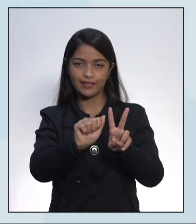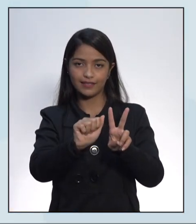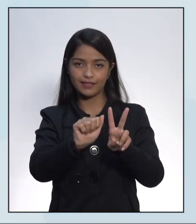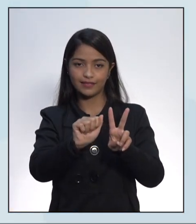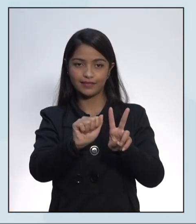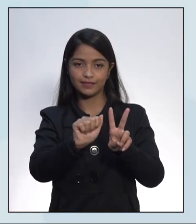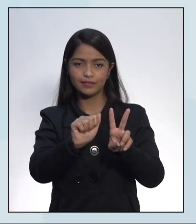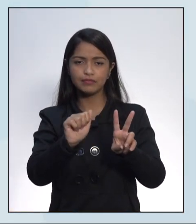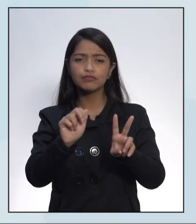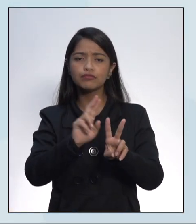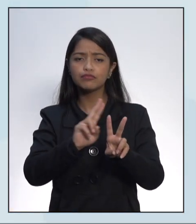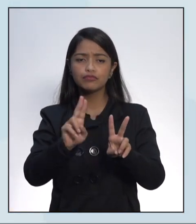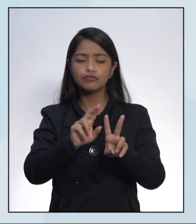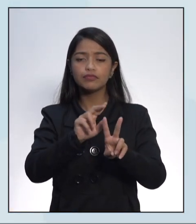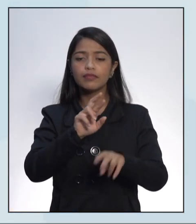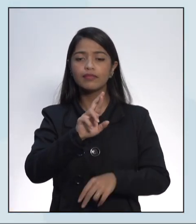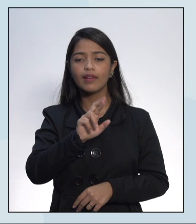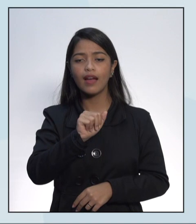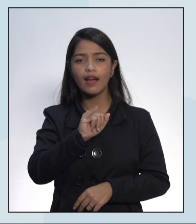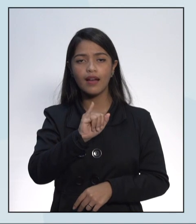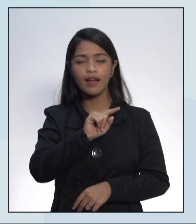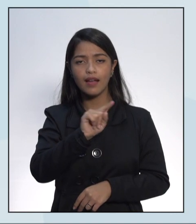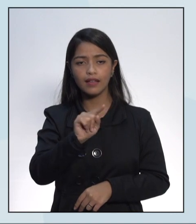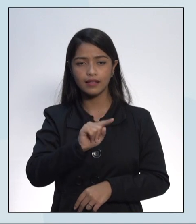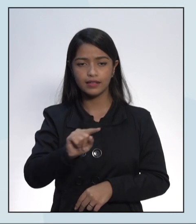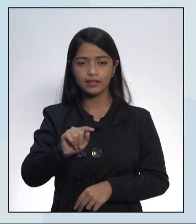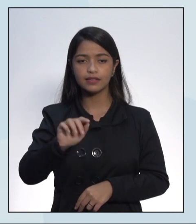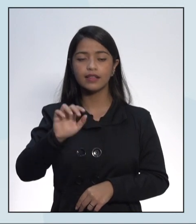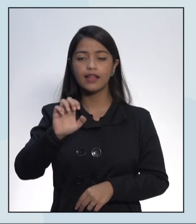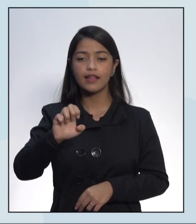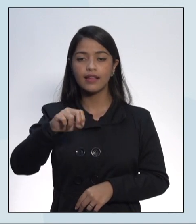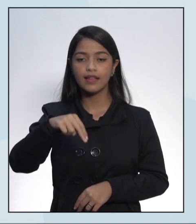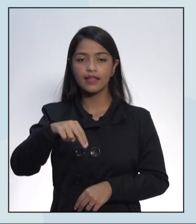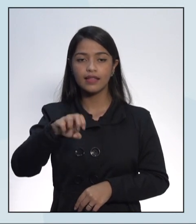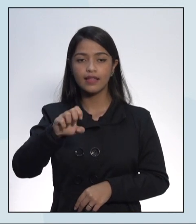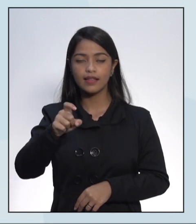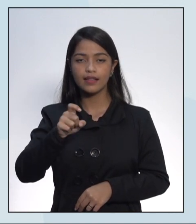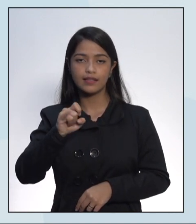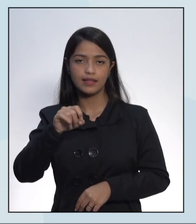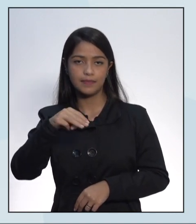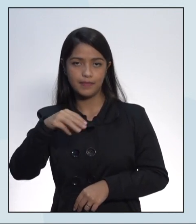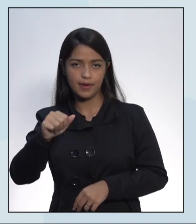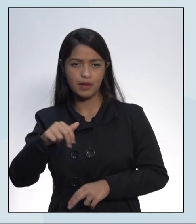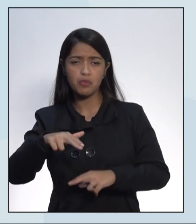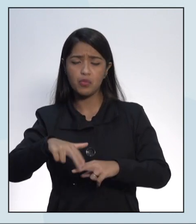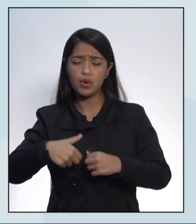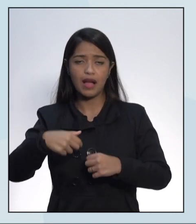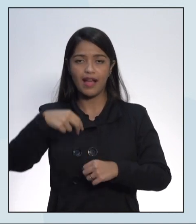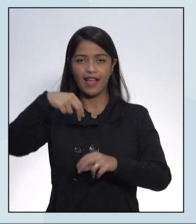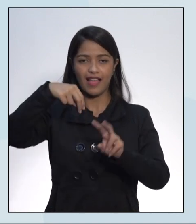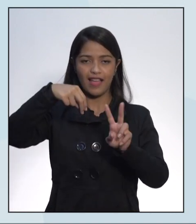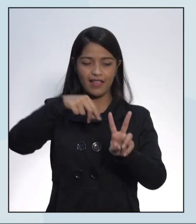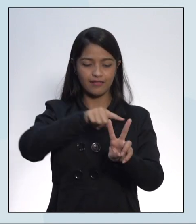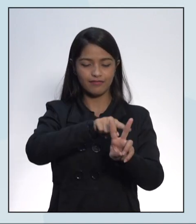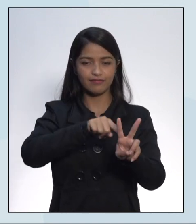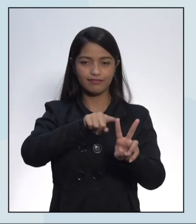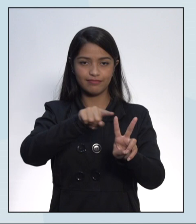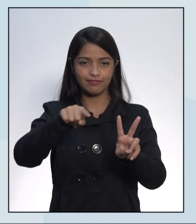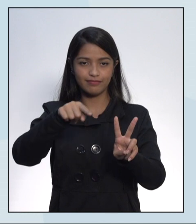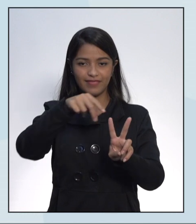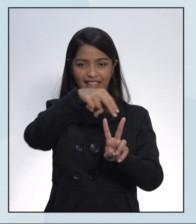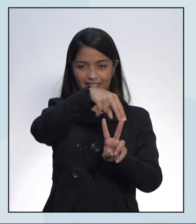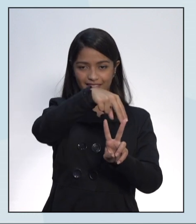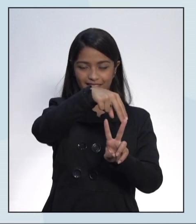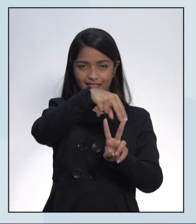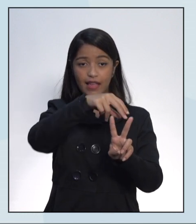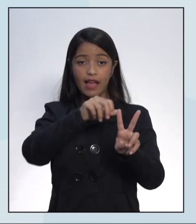A gente chama de raiz enésima porque o índice é n. E a gente fala o seguinte, que a raiz enésima de A é igual a B.